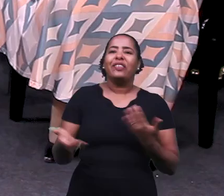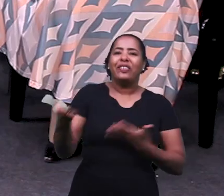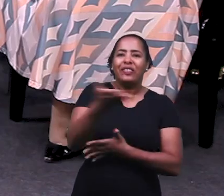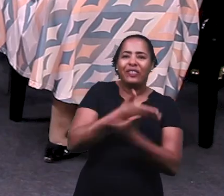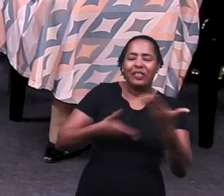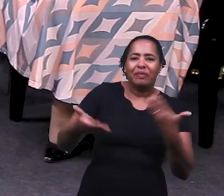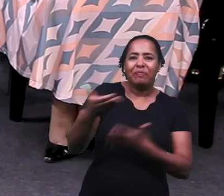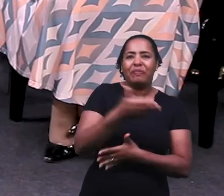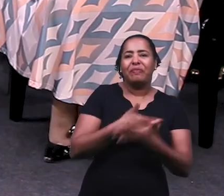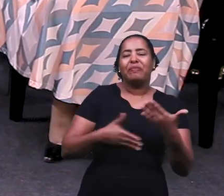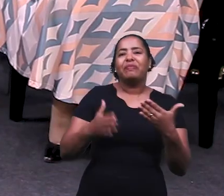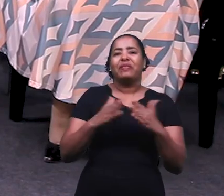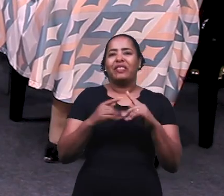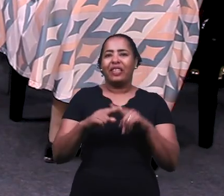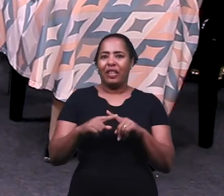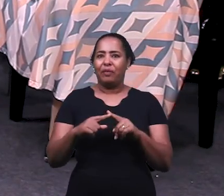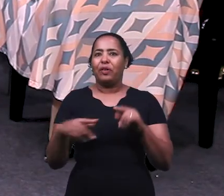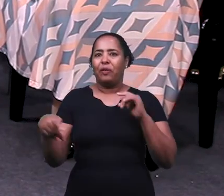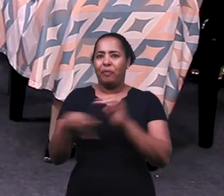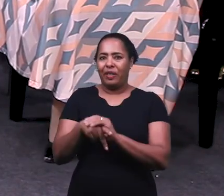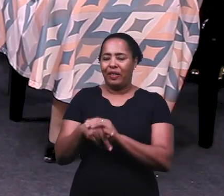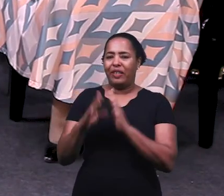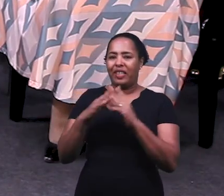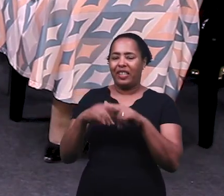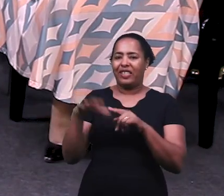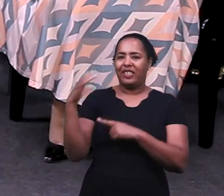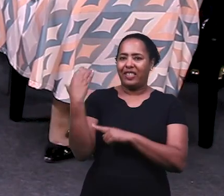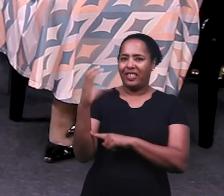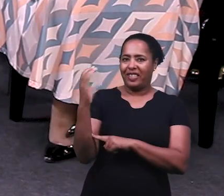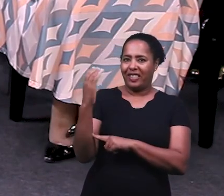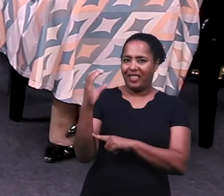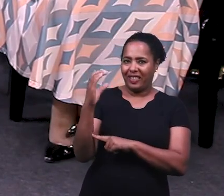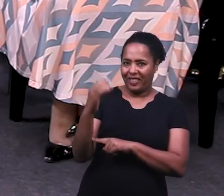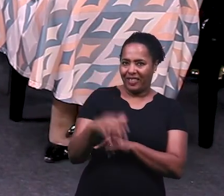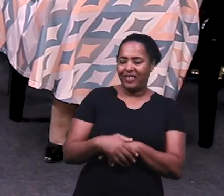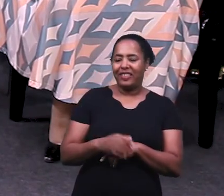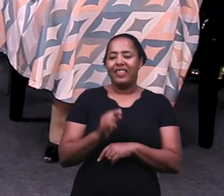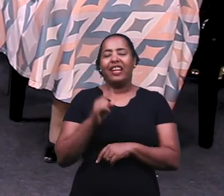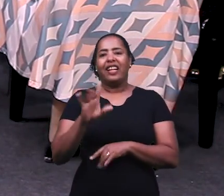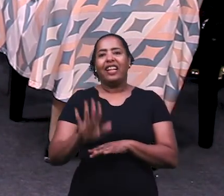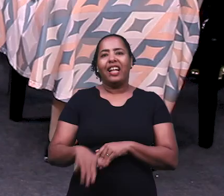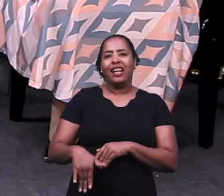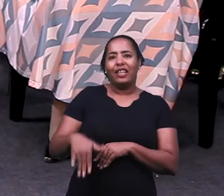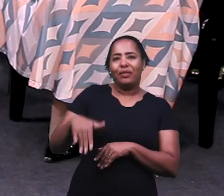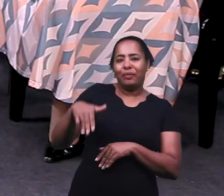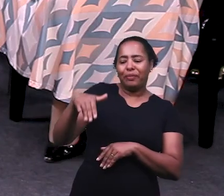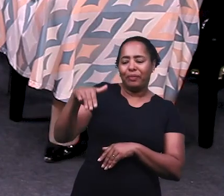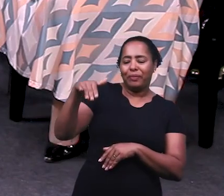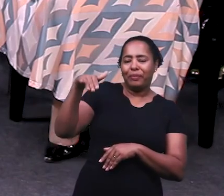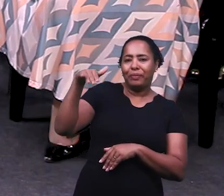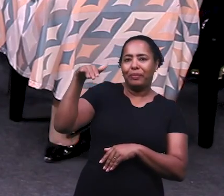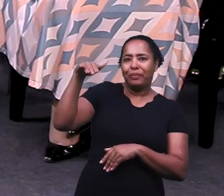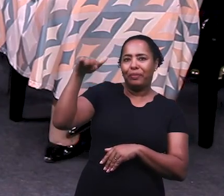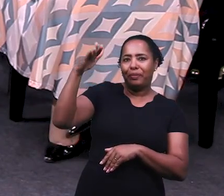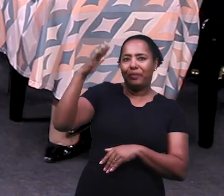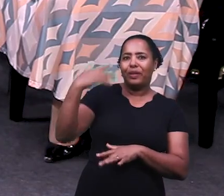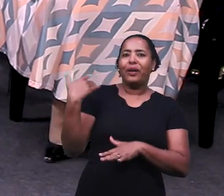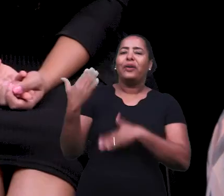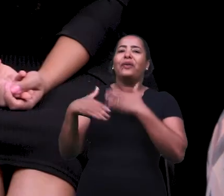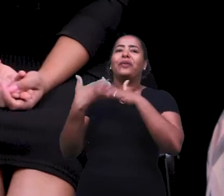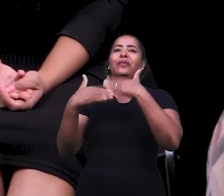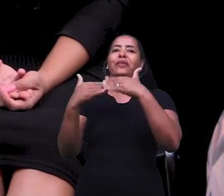Então, lá eu pude participar da igreja, que eu era da igreja de Cariacica, né? Uhum. E lá nós